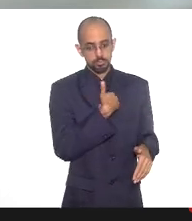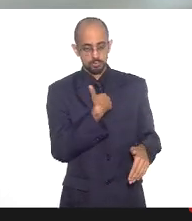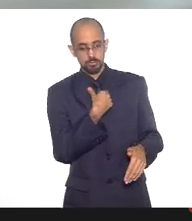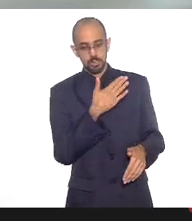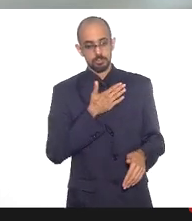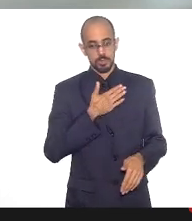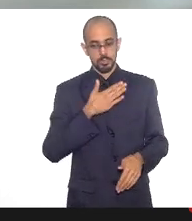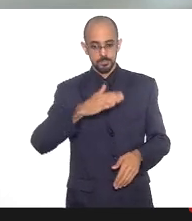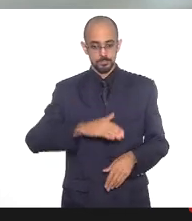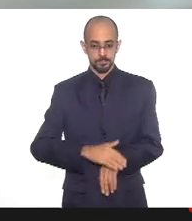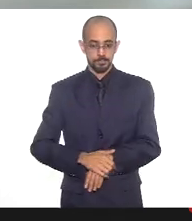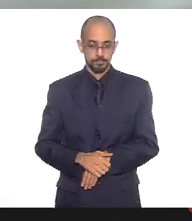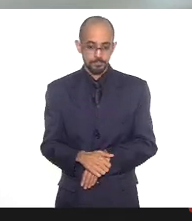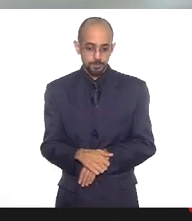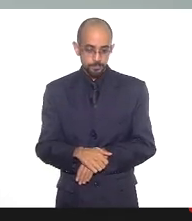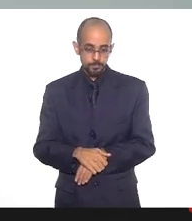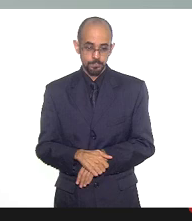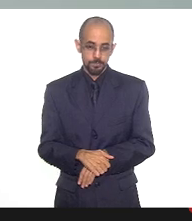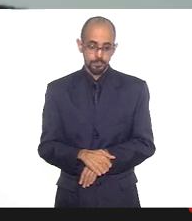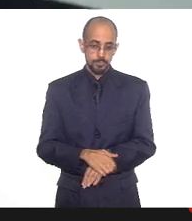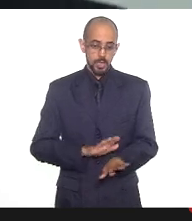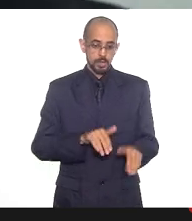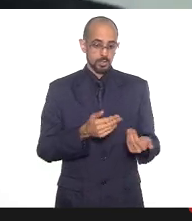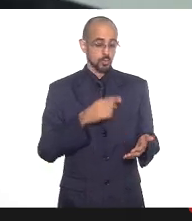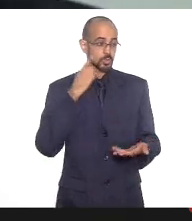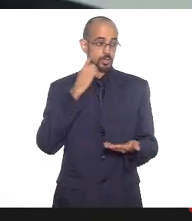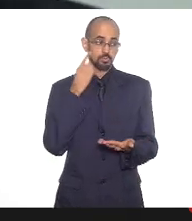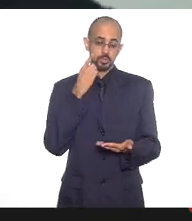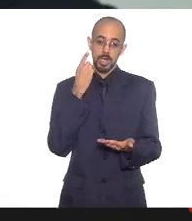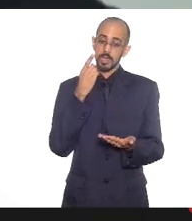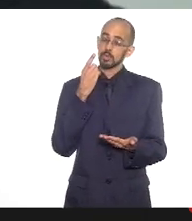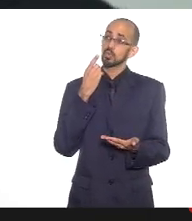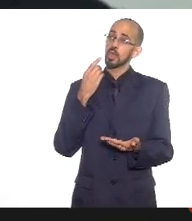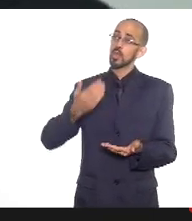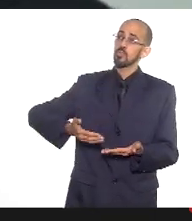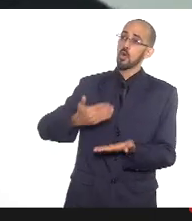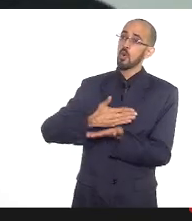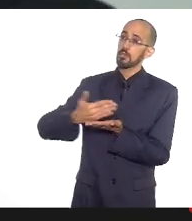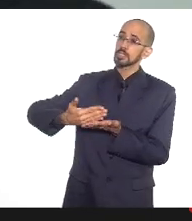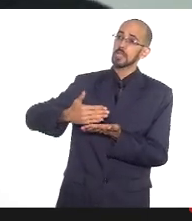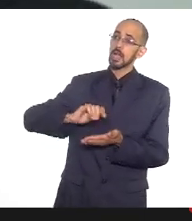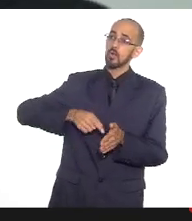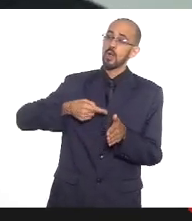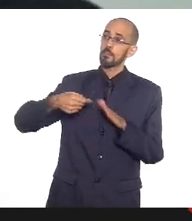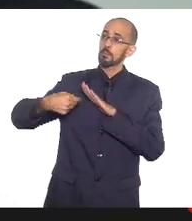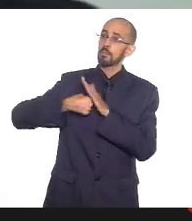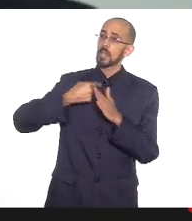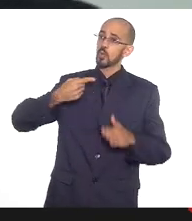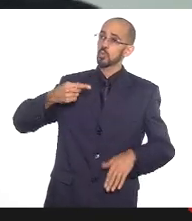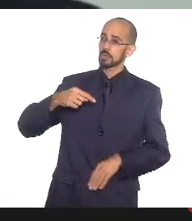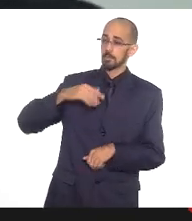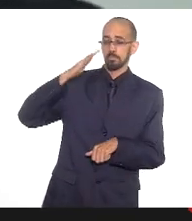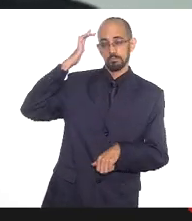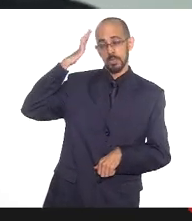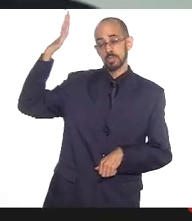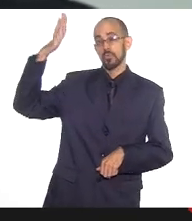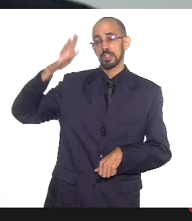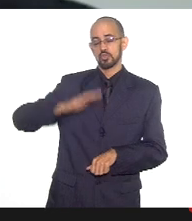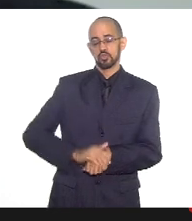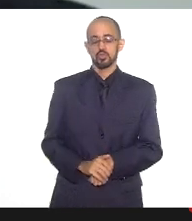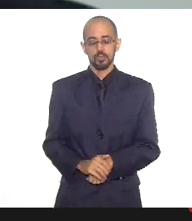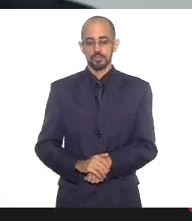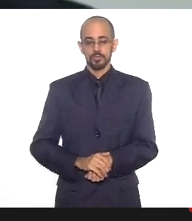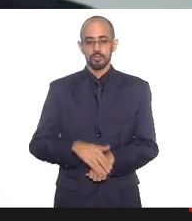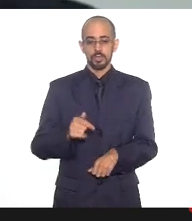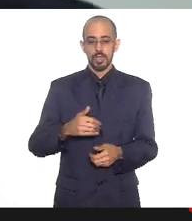Carioca. Deputado, eu vou começar com a mais fácil, né? Que é quando está previsto o início